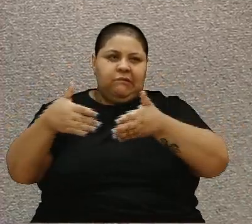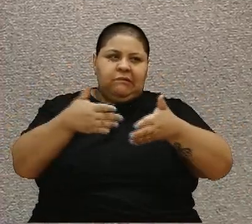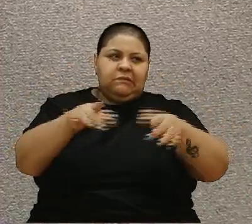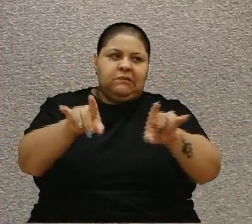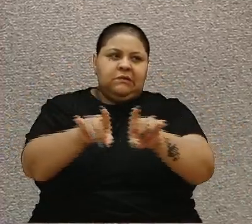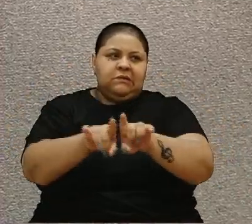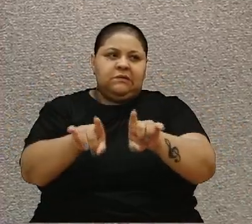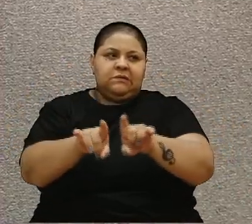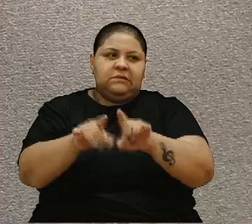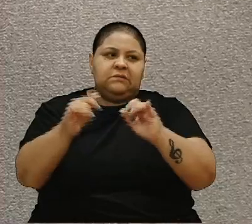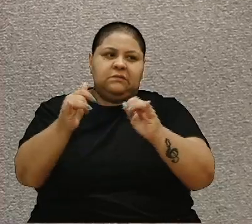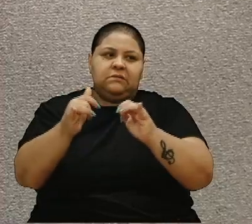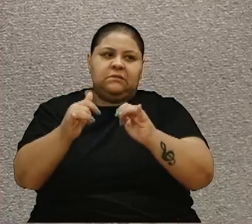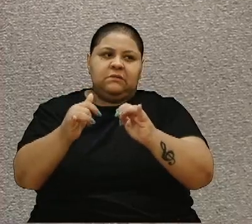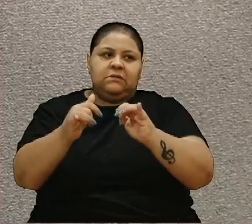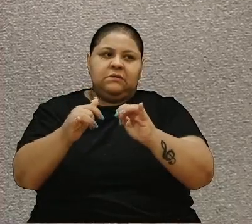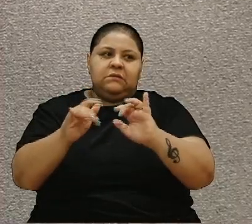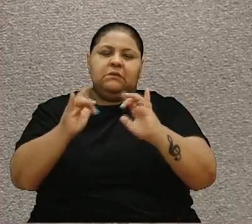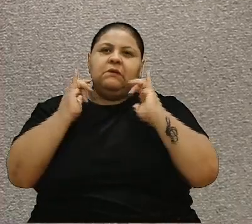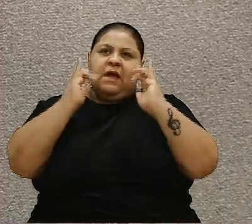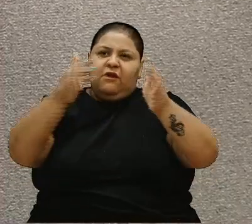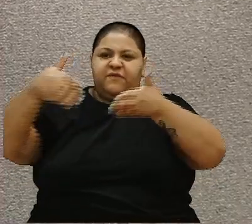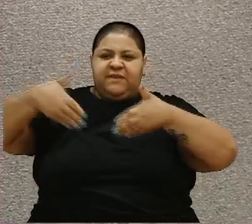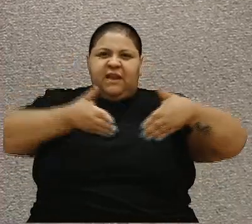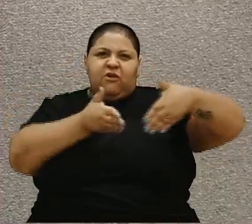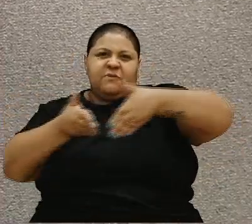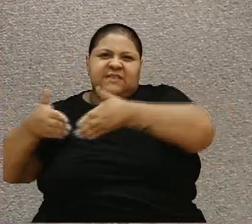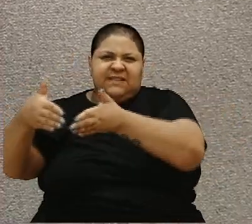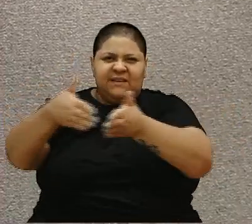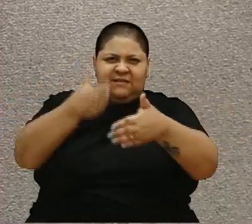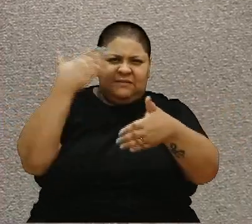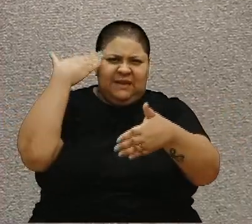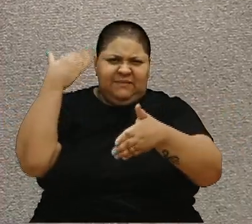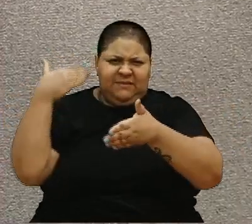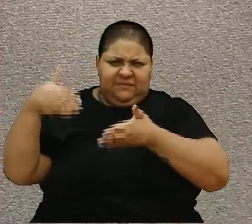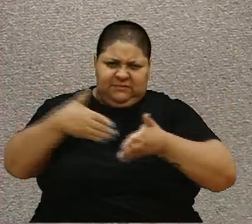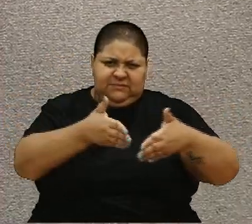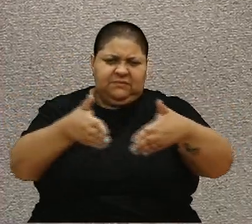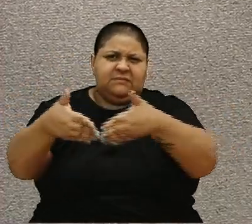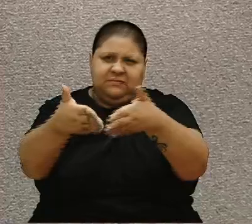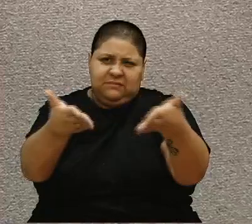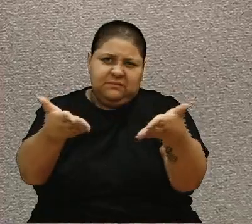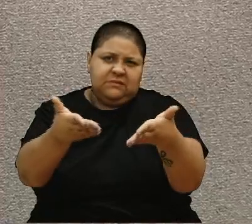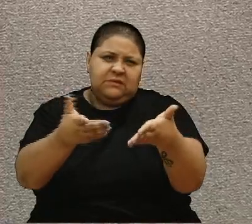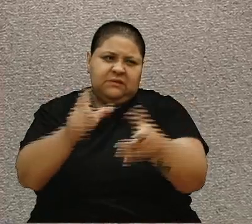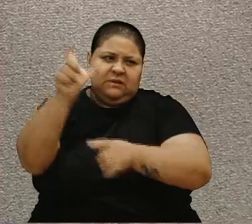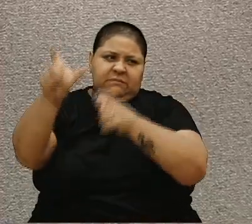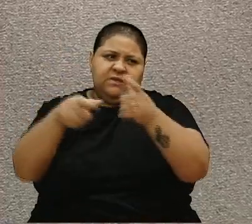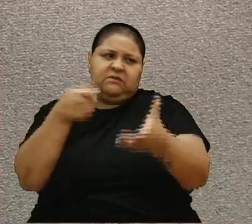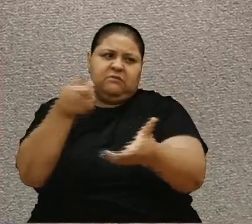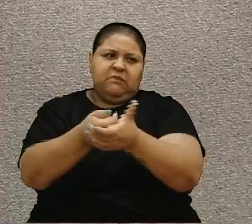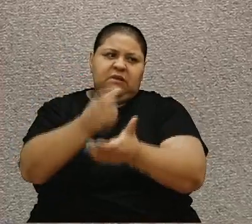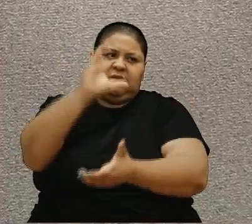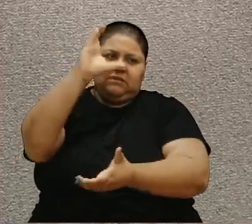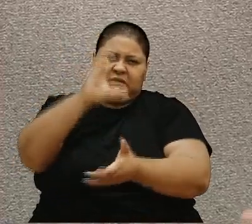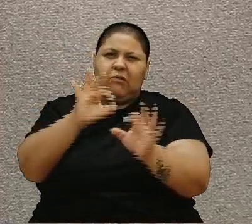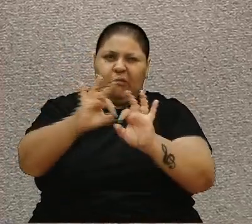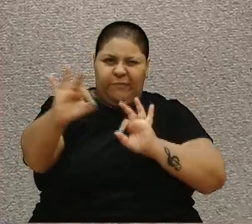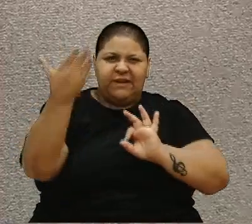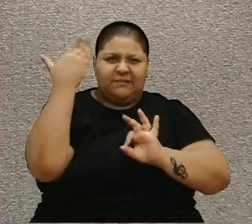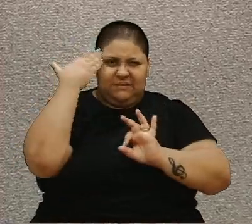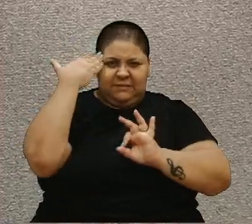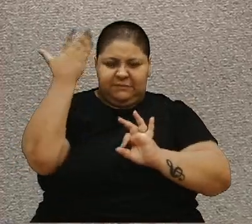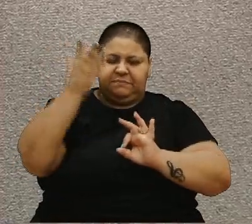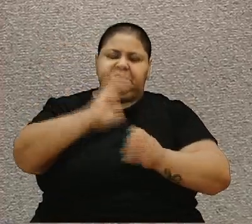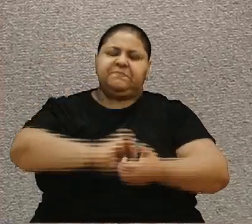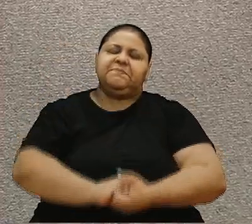o cidadão, ele está pagando a passagem, ele paga, não é de graça, e está sendo levado de